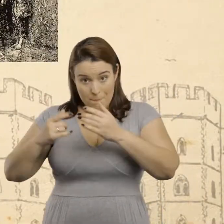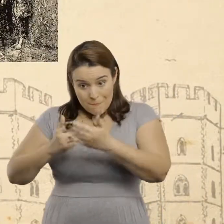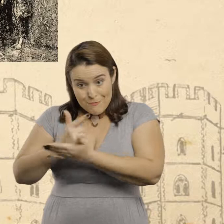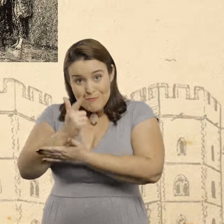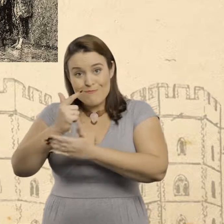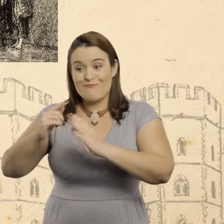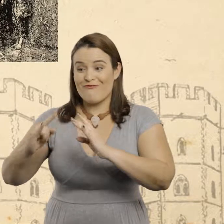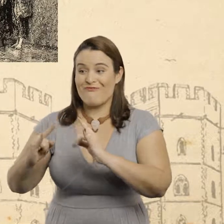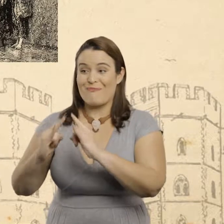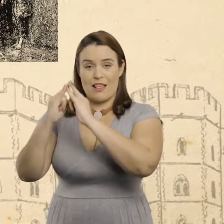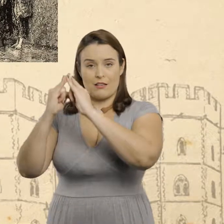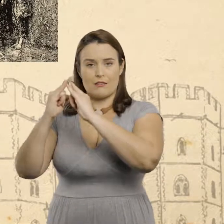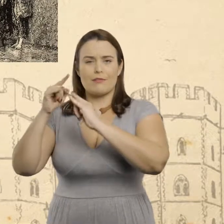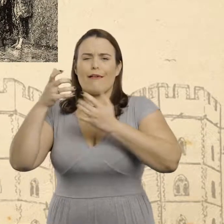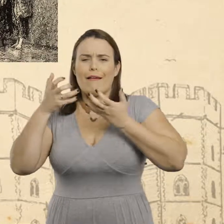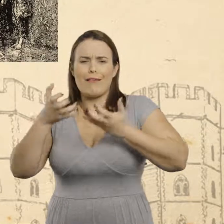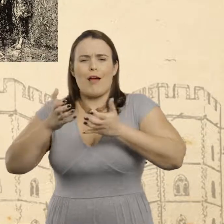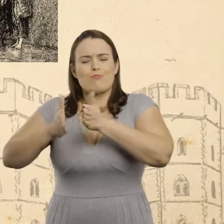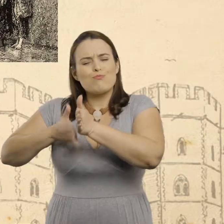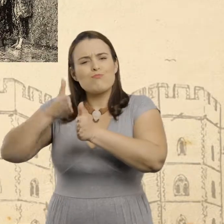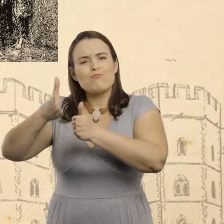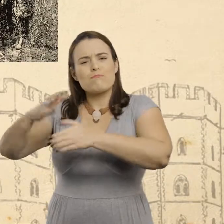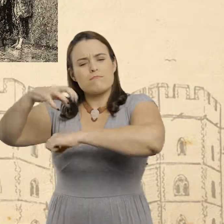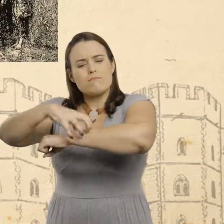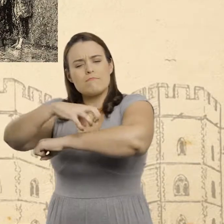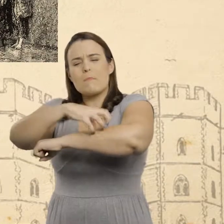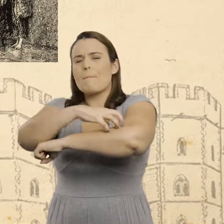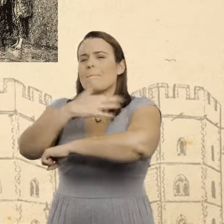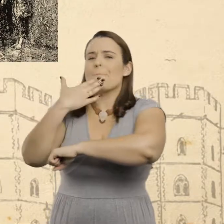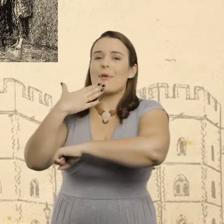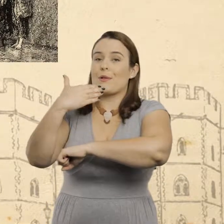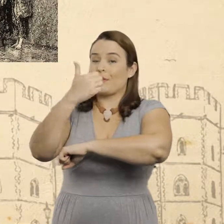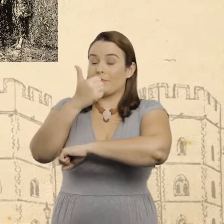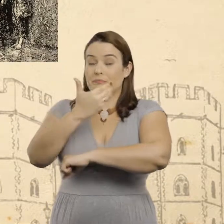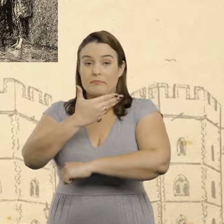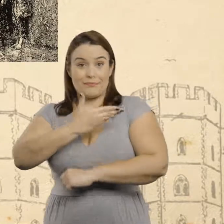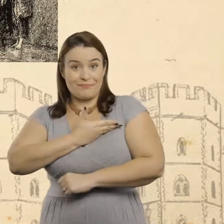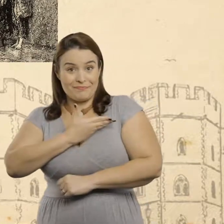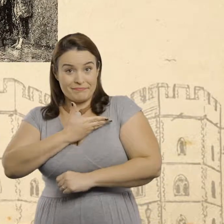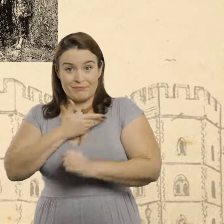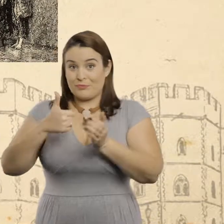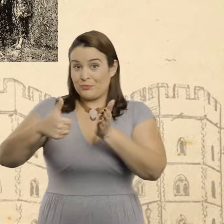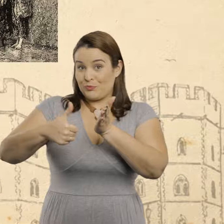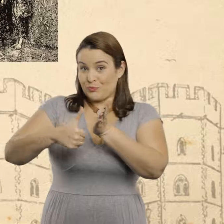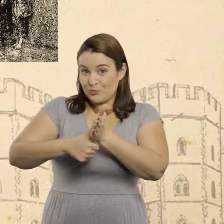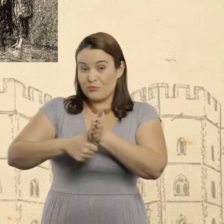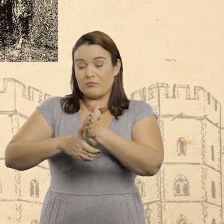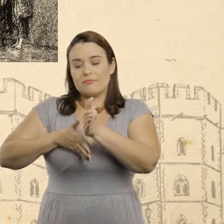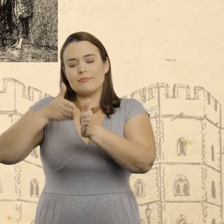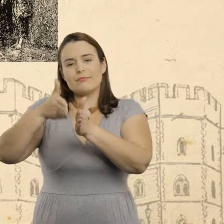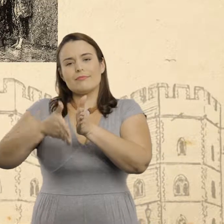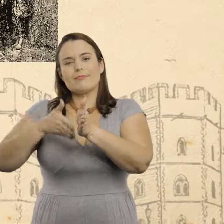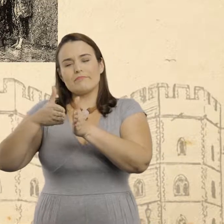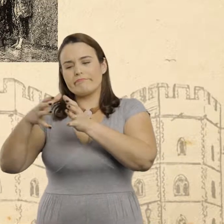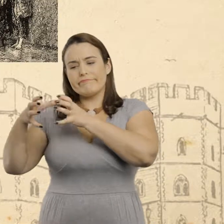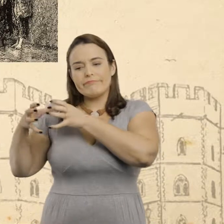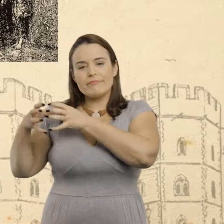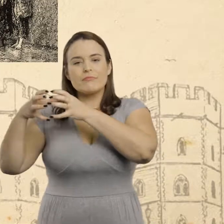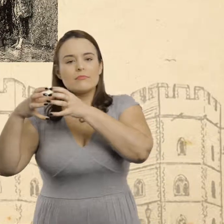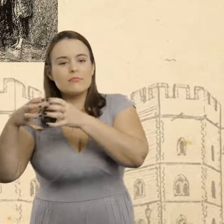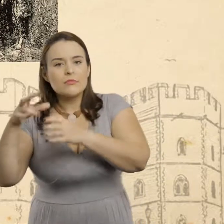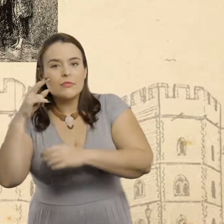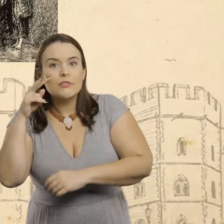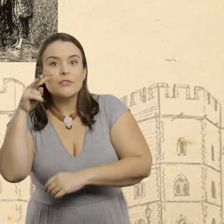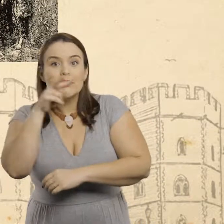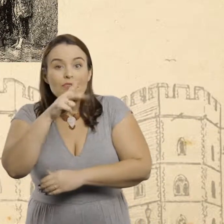para Paris. Ele queria viajar no melhor vagão do trem. Os amigos do clube chegaram na estação. Eles foram ver se